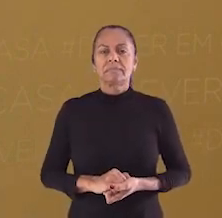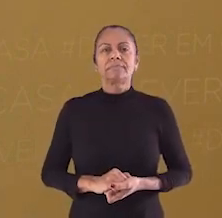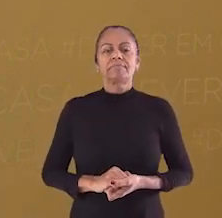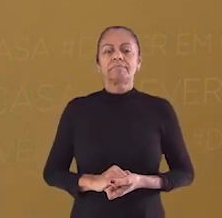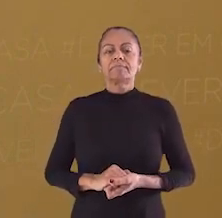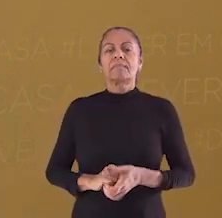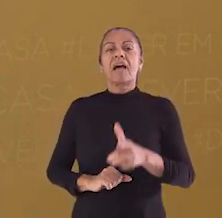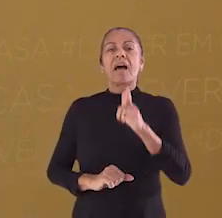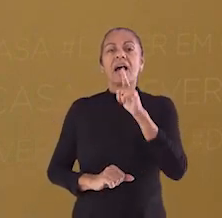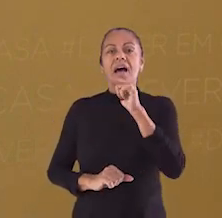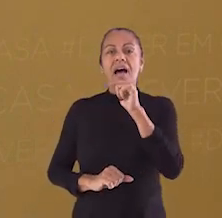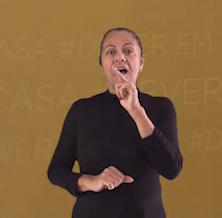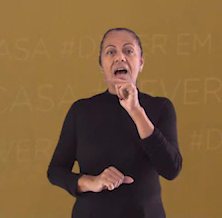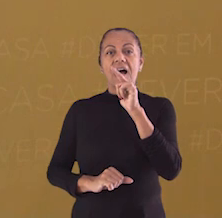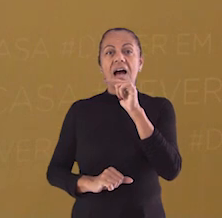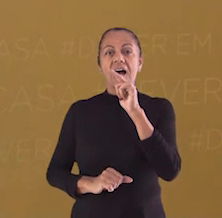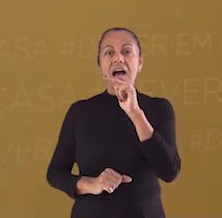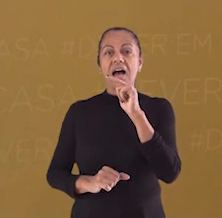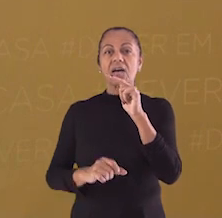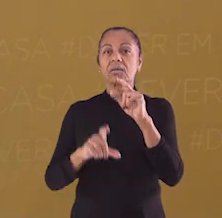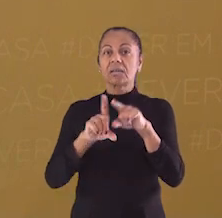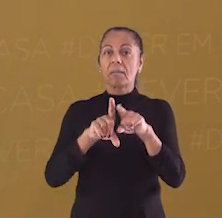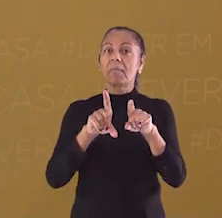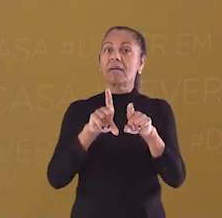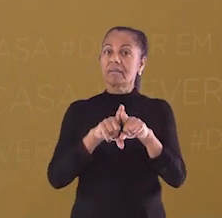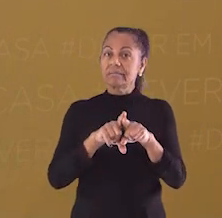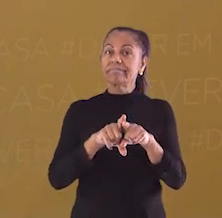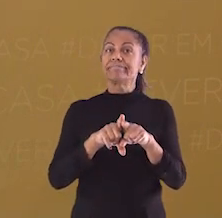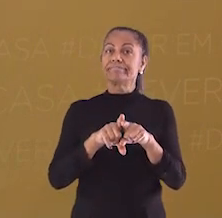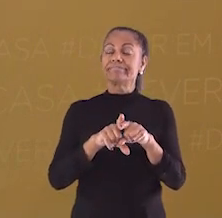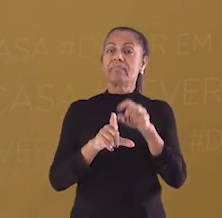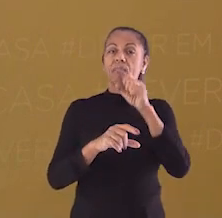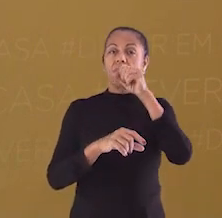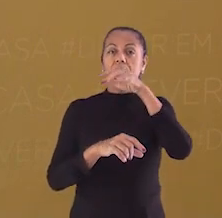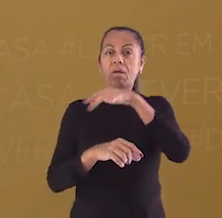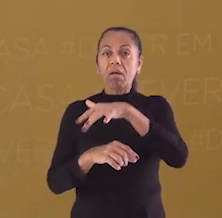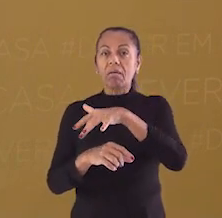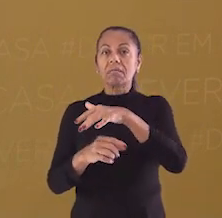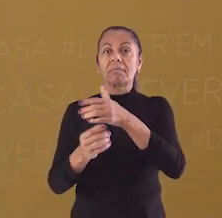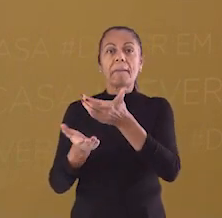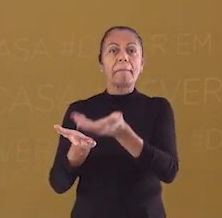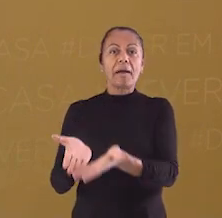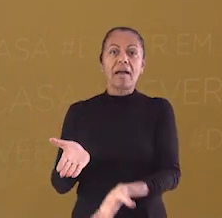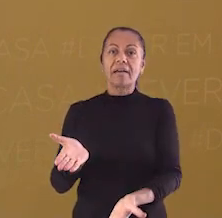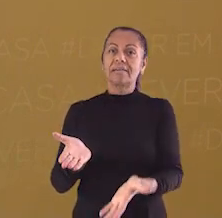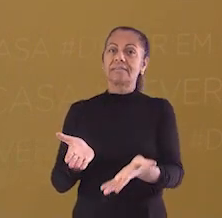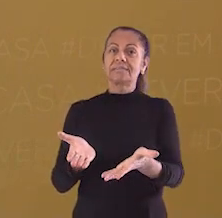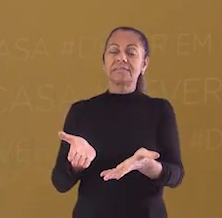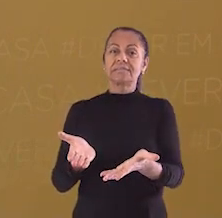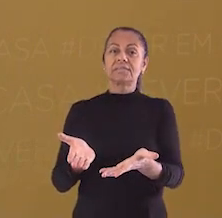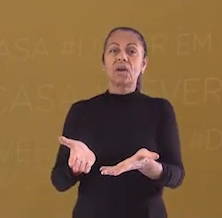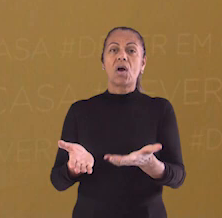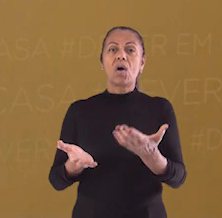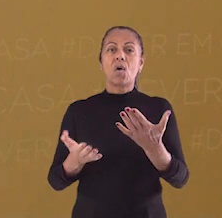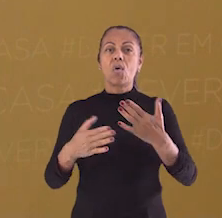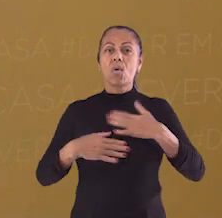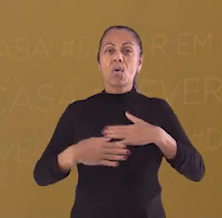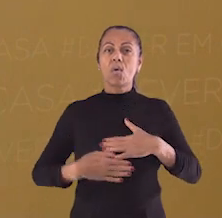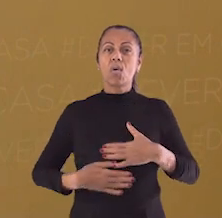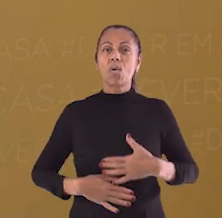né, o organismo também perde muita água. Sempre que há vômito, o organismo perde muita água. E isso também causa